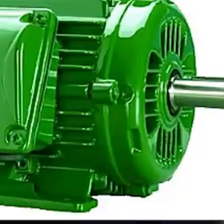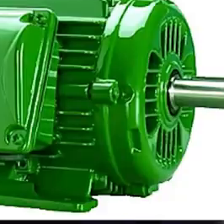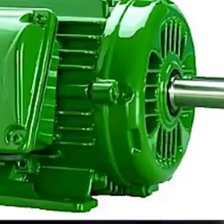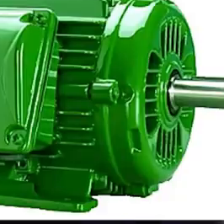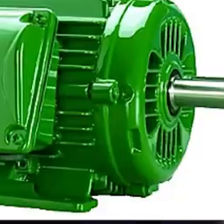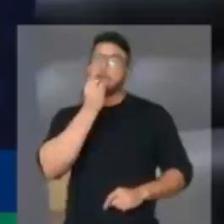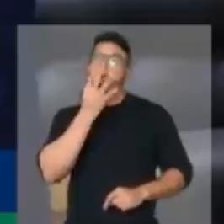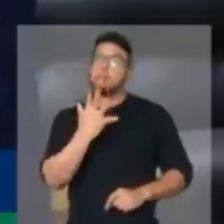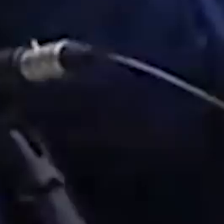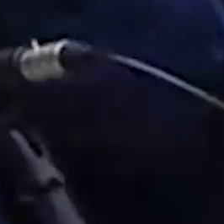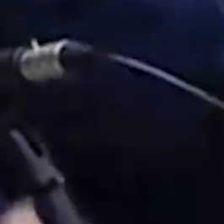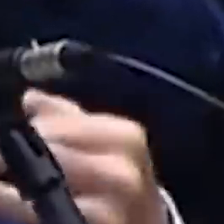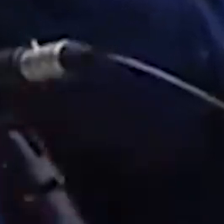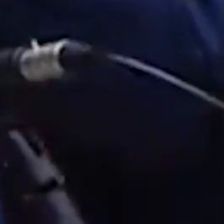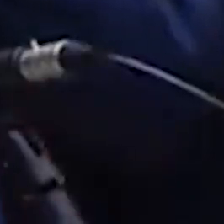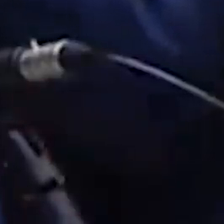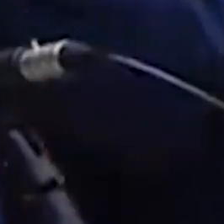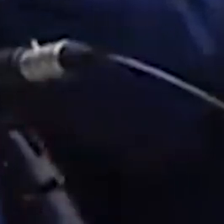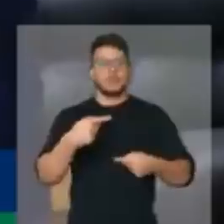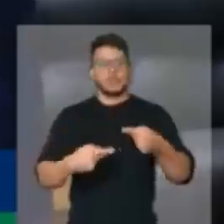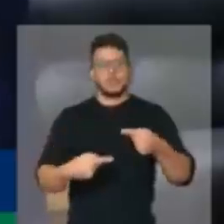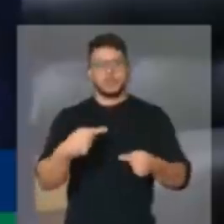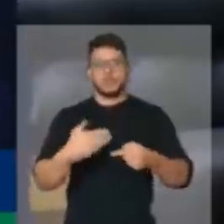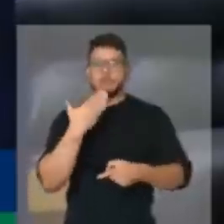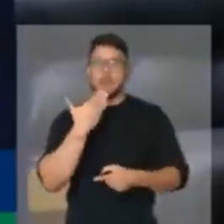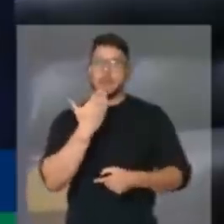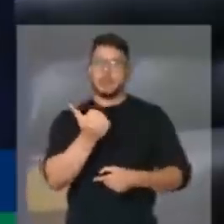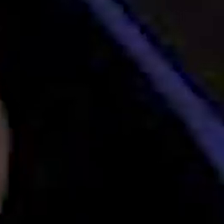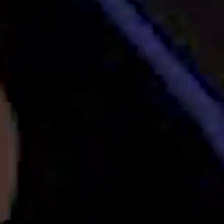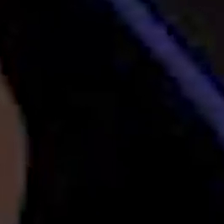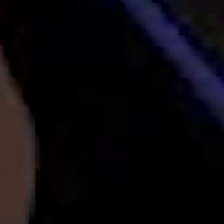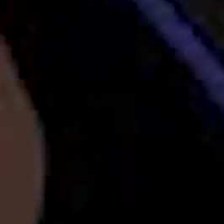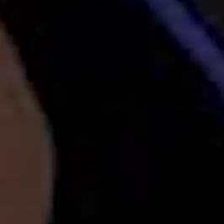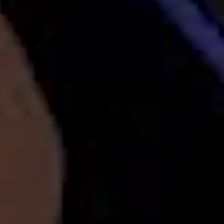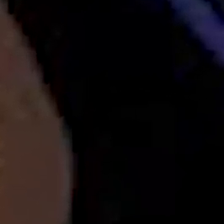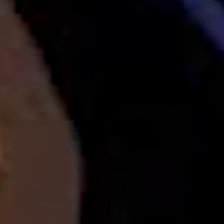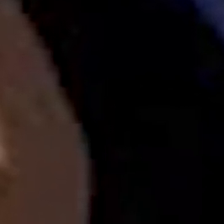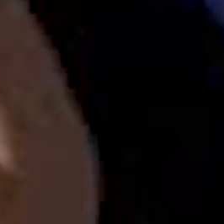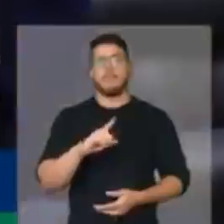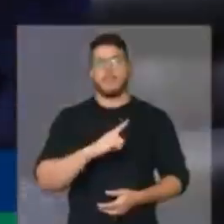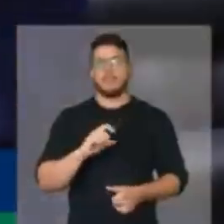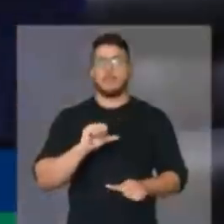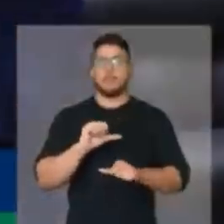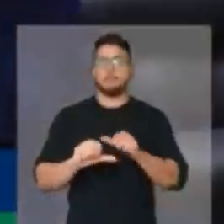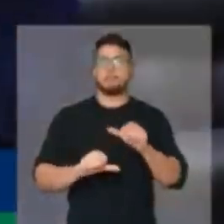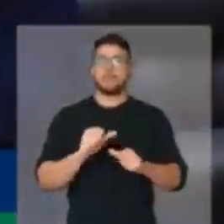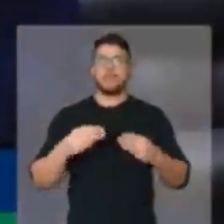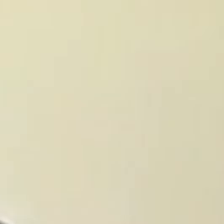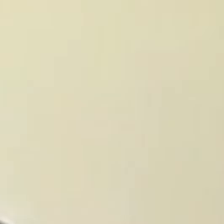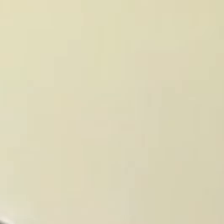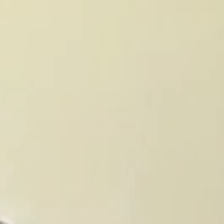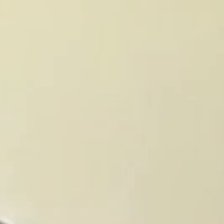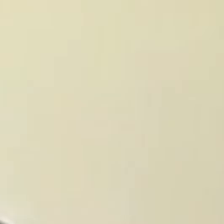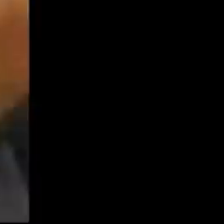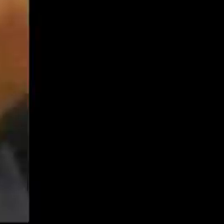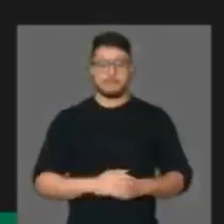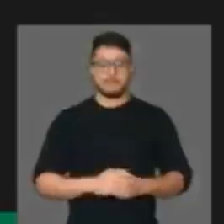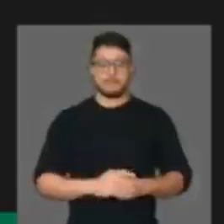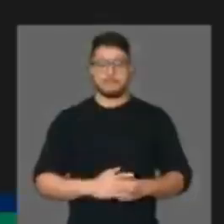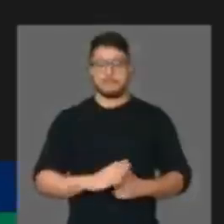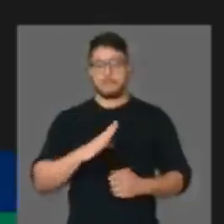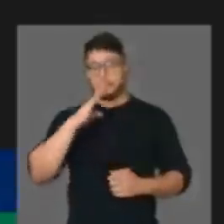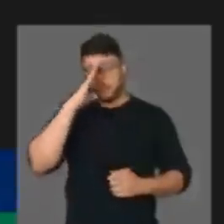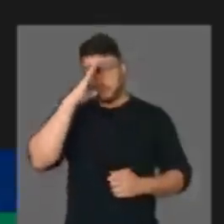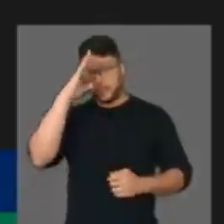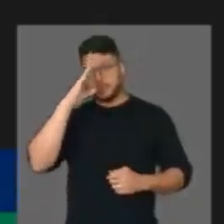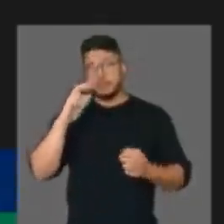Motores justos. Que combate mais. Podemos sofrer retrocesso no país. Retrocesso com justos. A